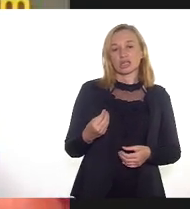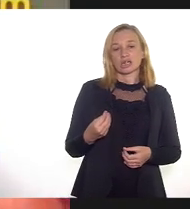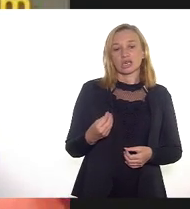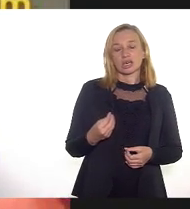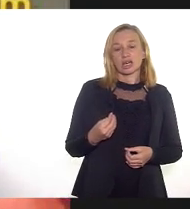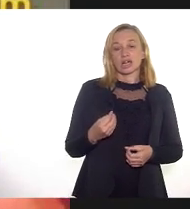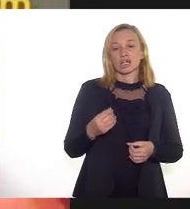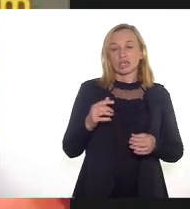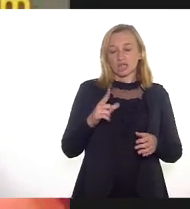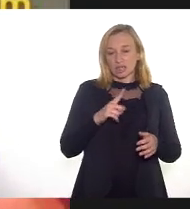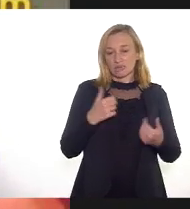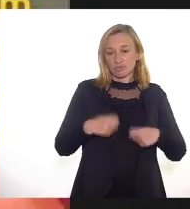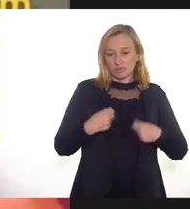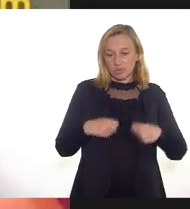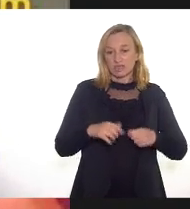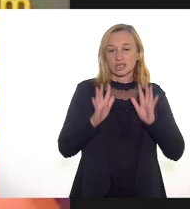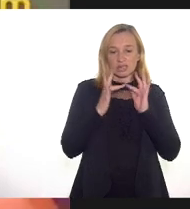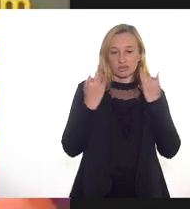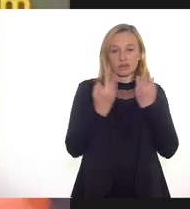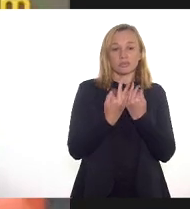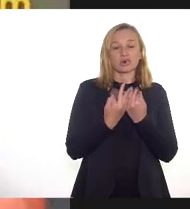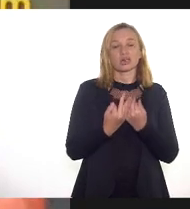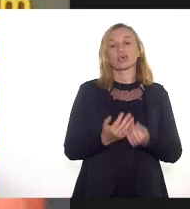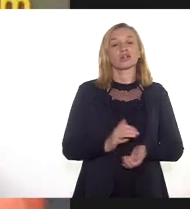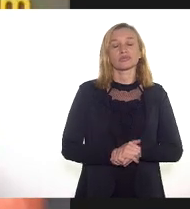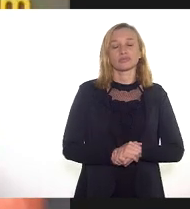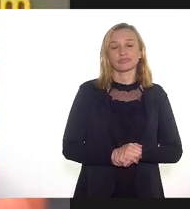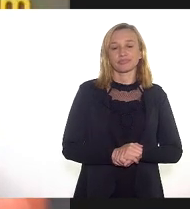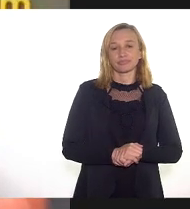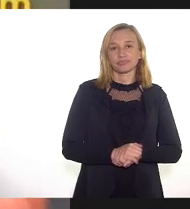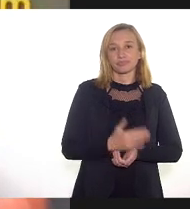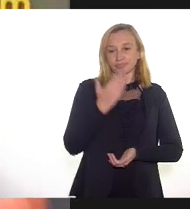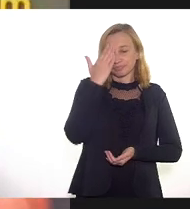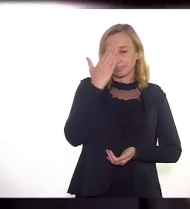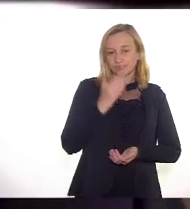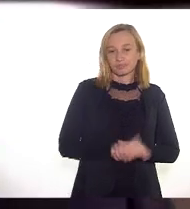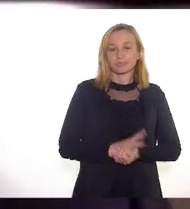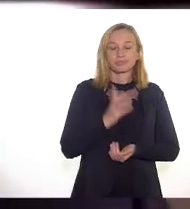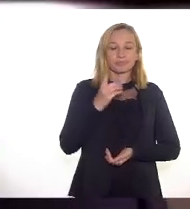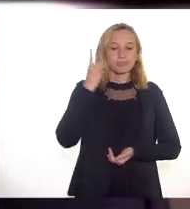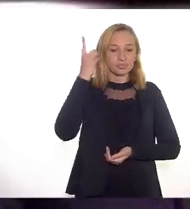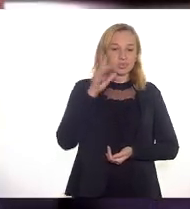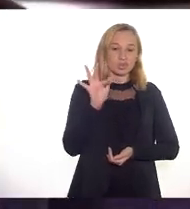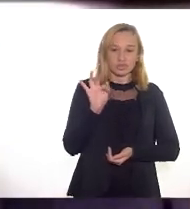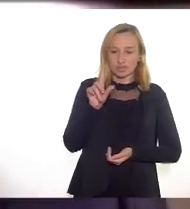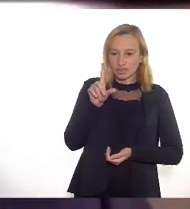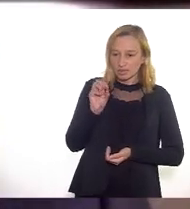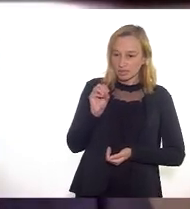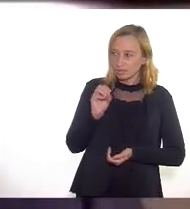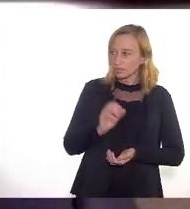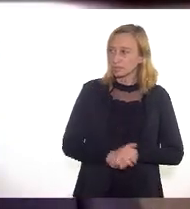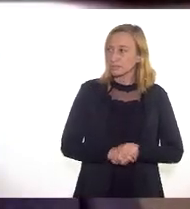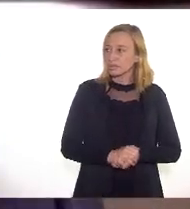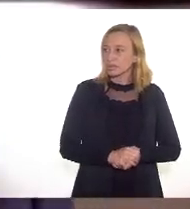famílias que precisam. Obrigado, presidente. Okay. Deputado Flávio Serafini, por favor.